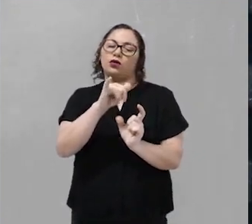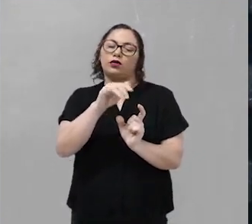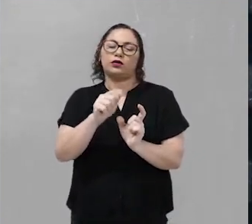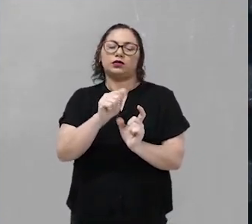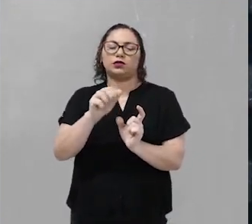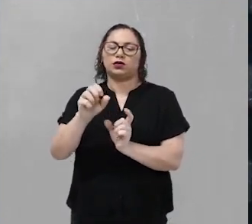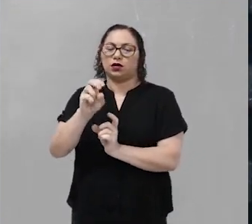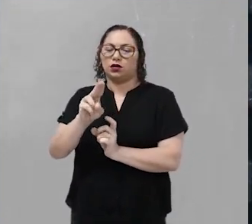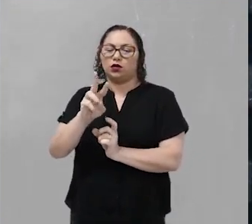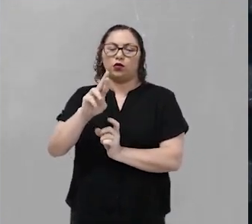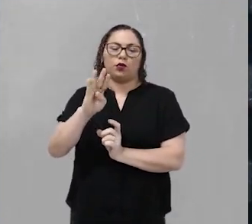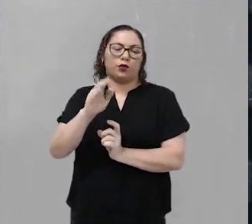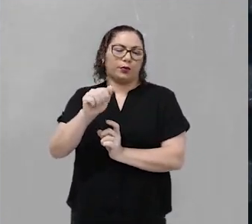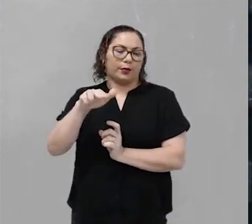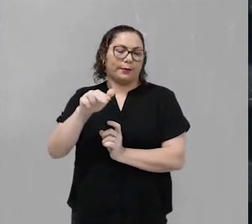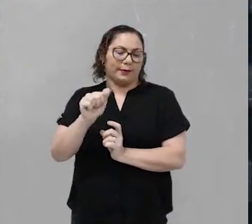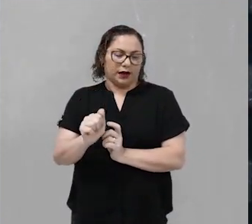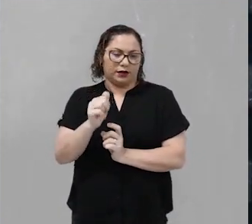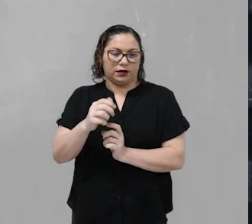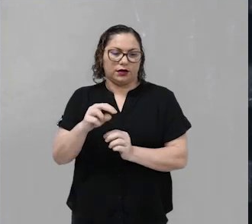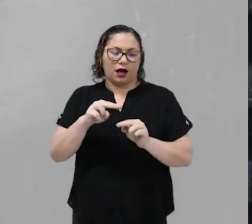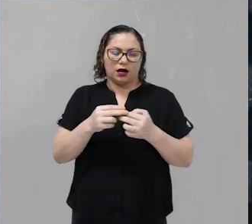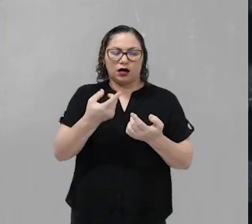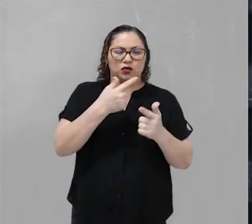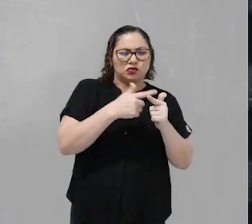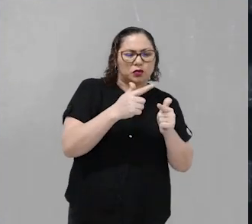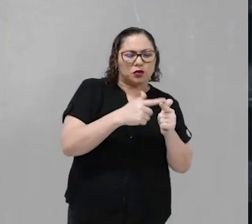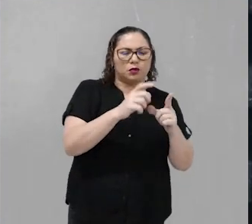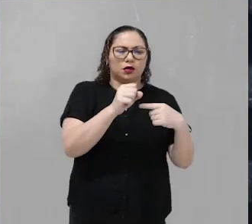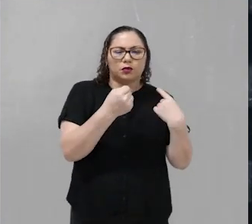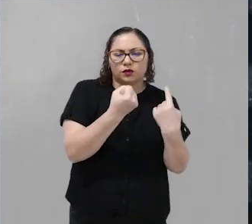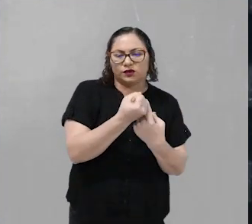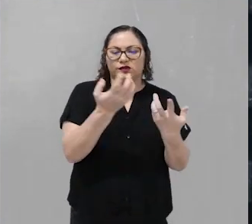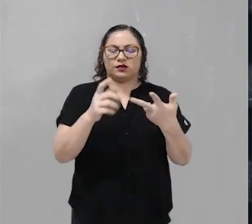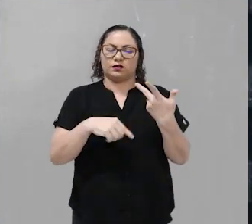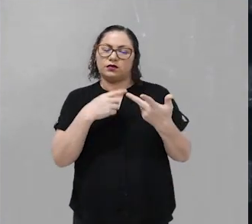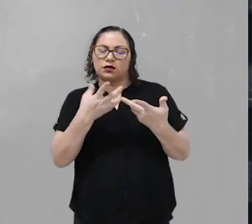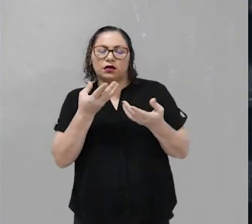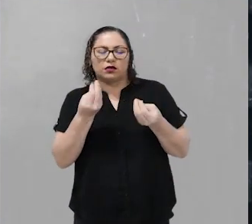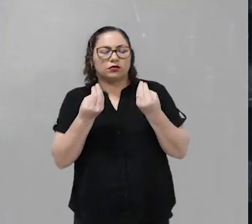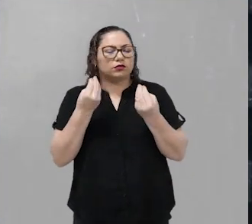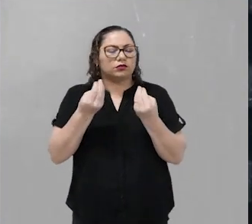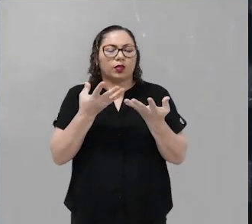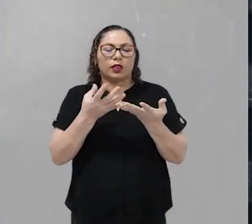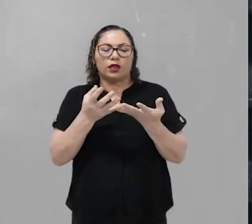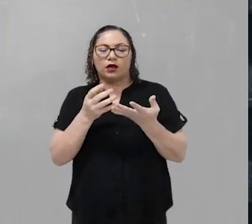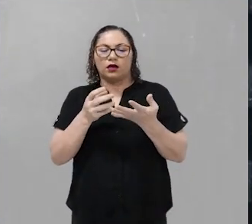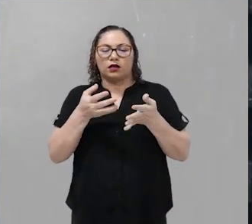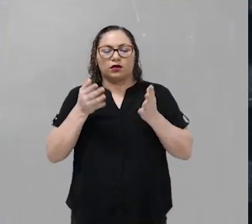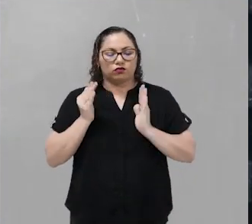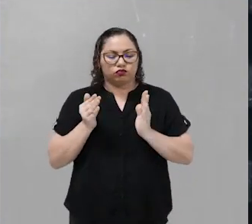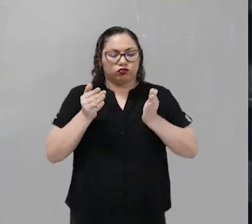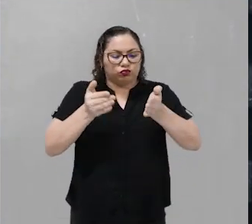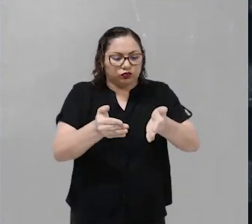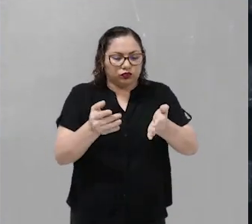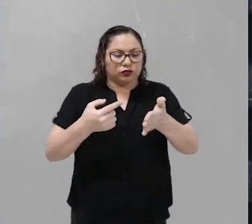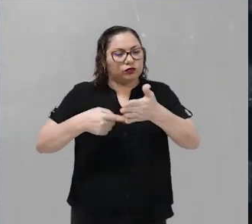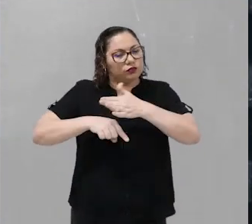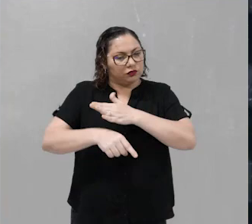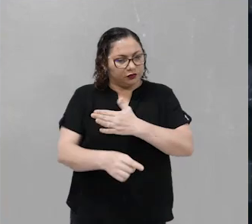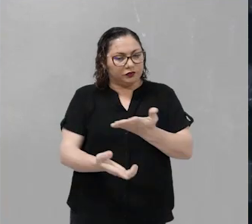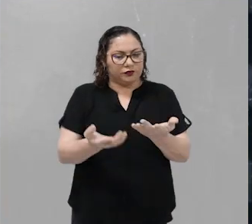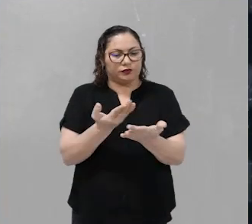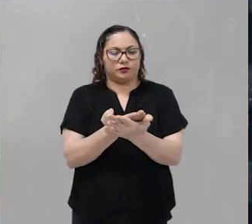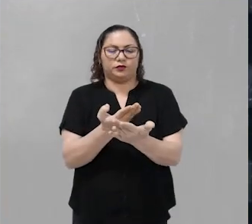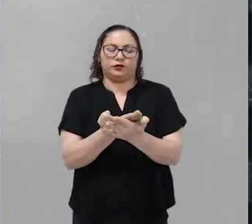as mazelas sociais do meio urbano. Então isso vai ser analisado de forma mais dedicada, de forma mais